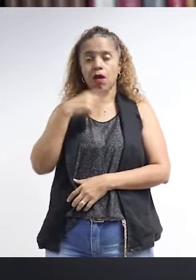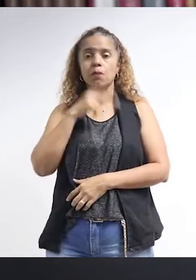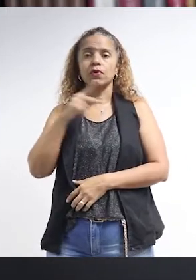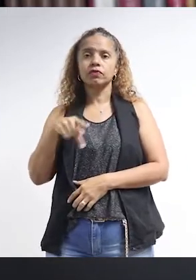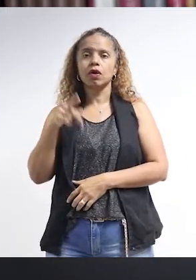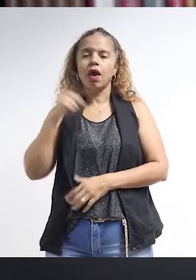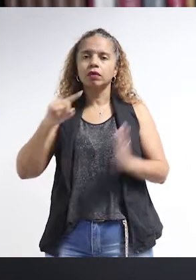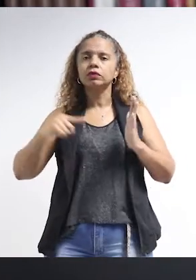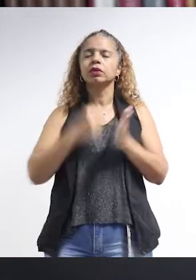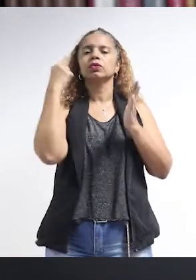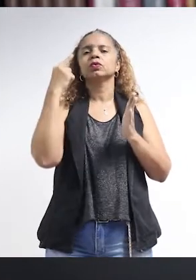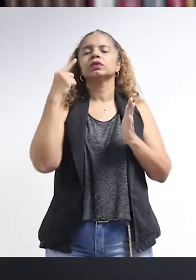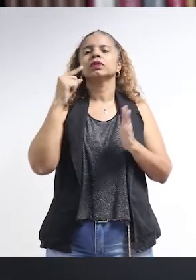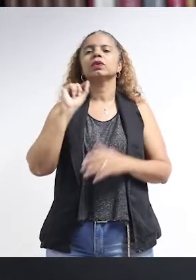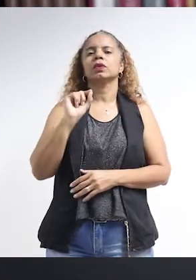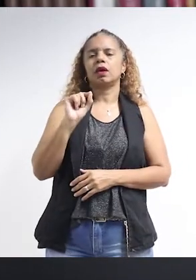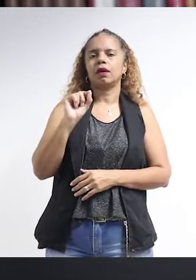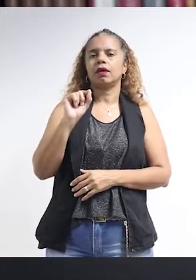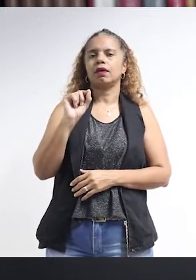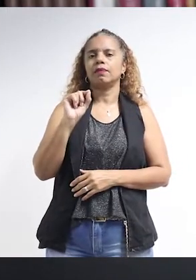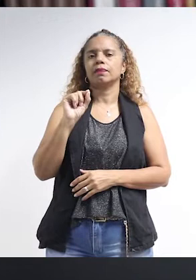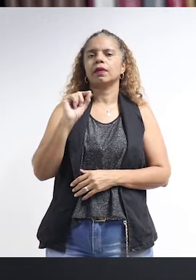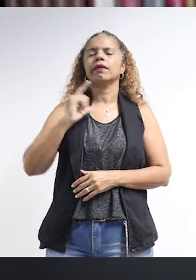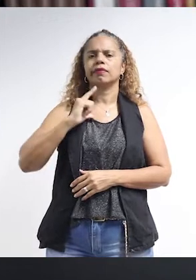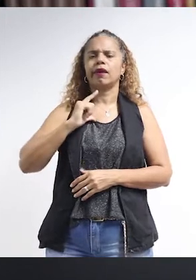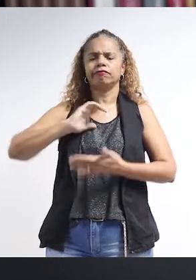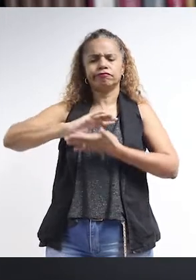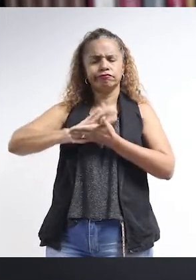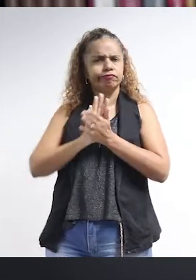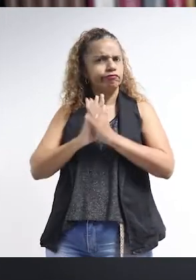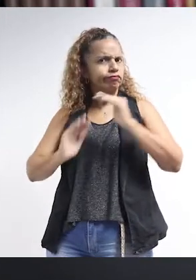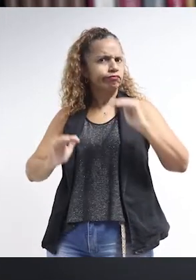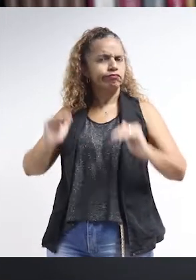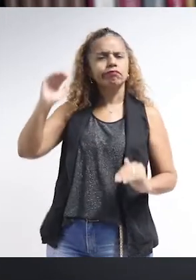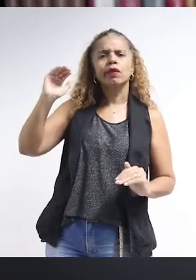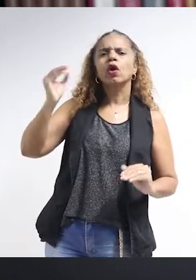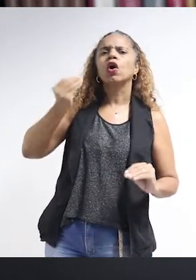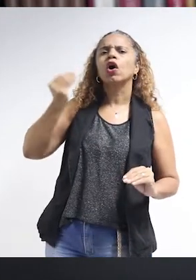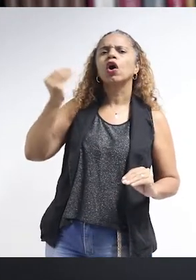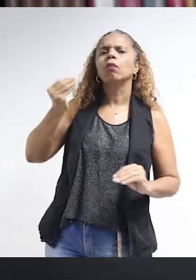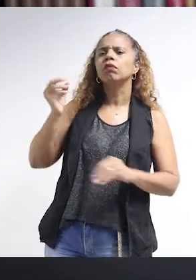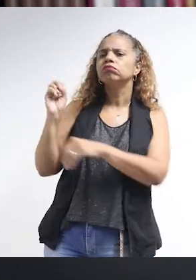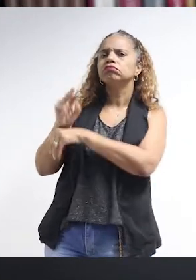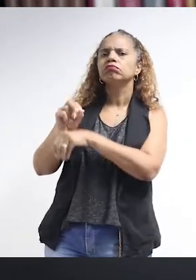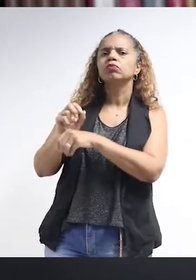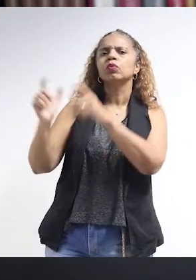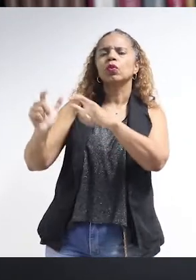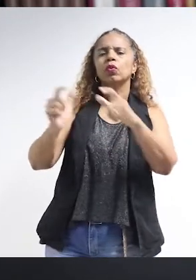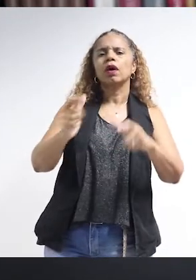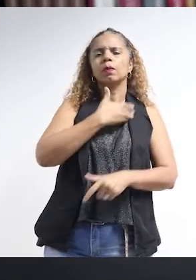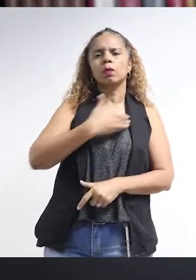é a denúncia da extrema desigualdade de ocupação dos espaços